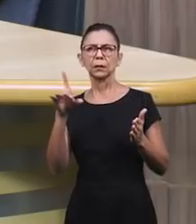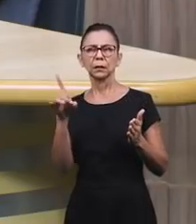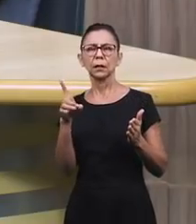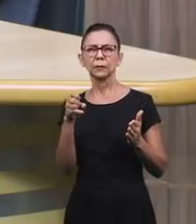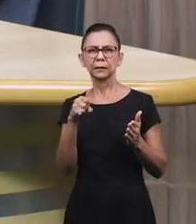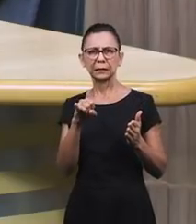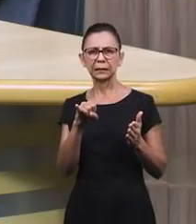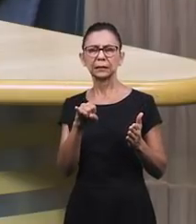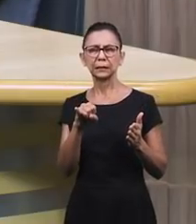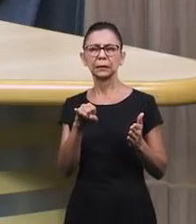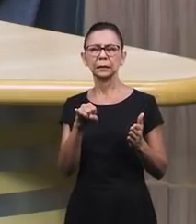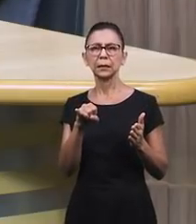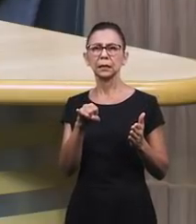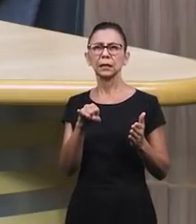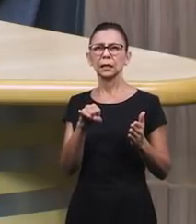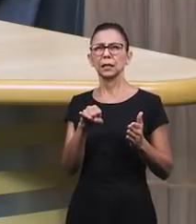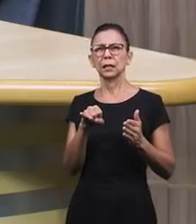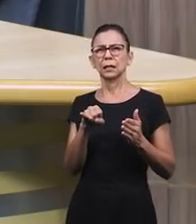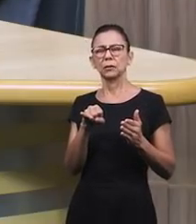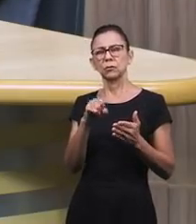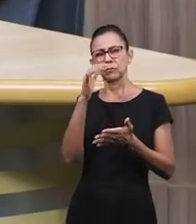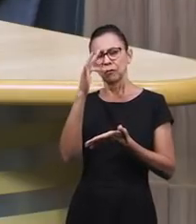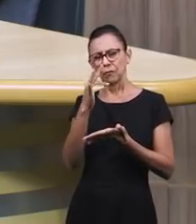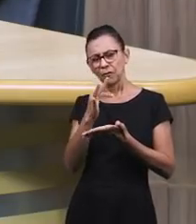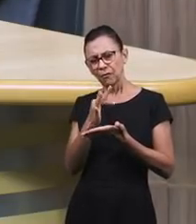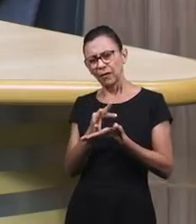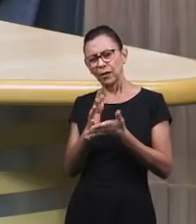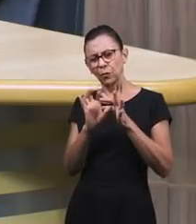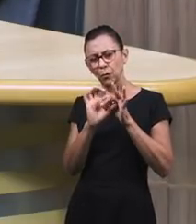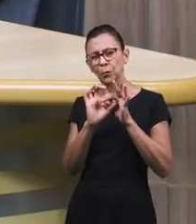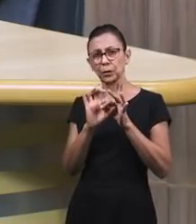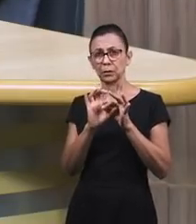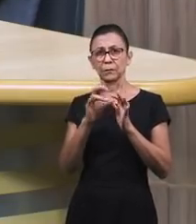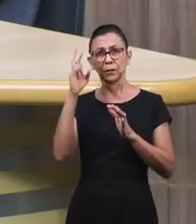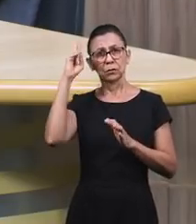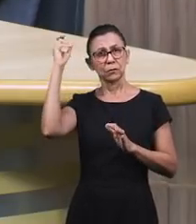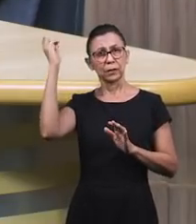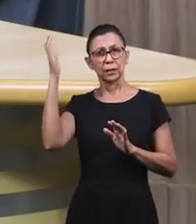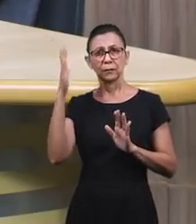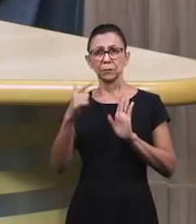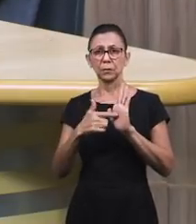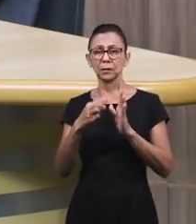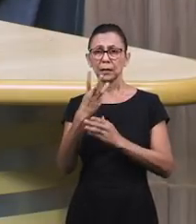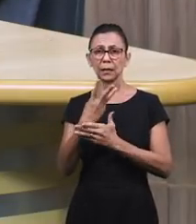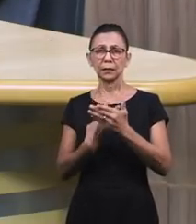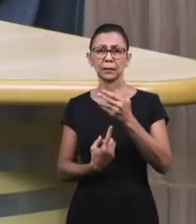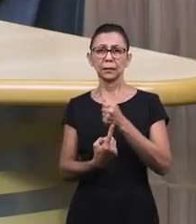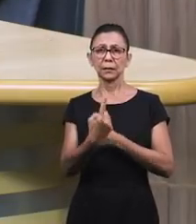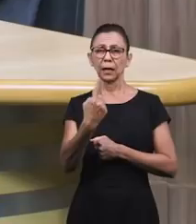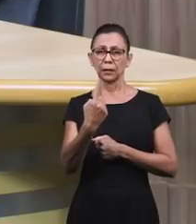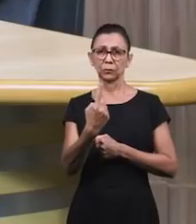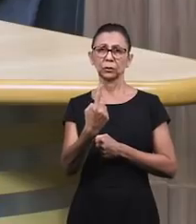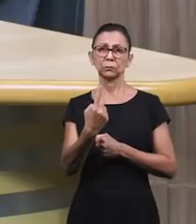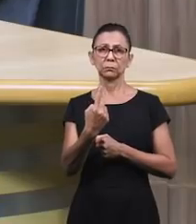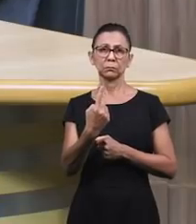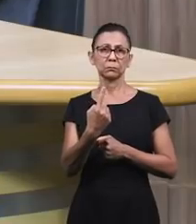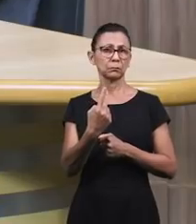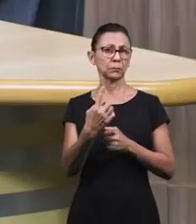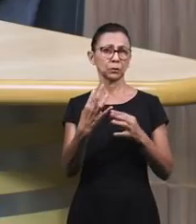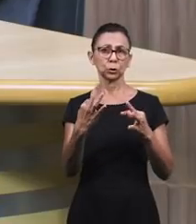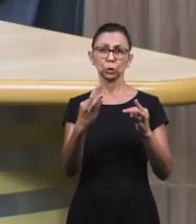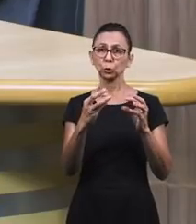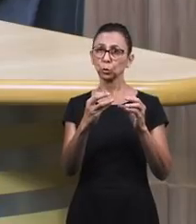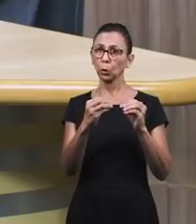ele buscar, ali o Senhor vai revelar, vai mostrar para ele a Trindade em qualquer texto que ele esteja lendo ali, em